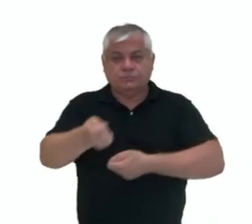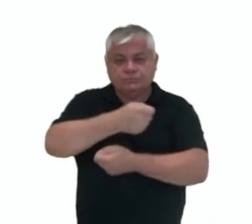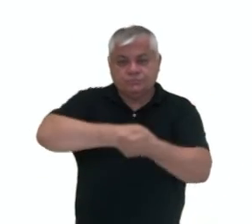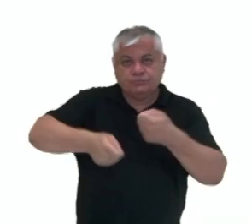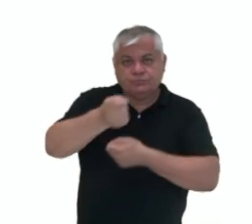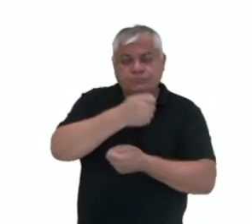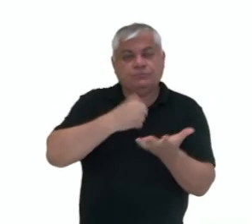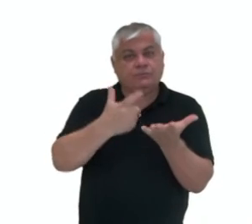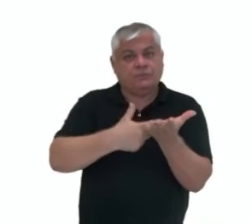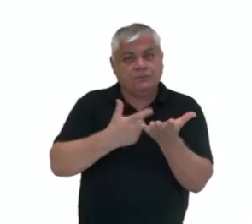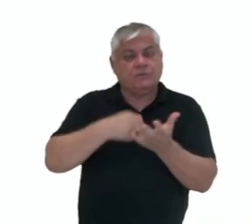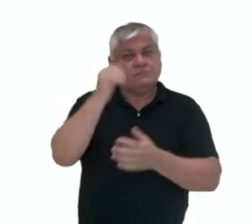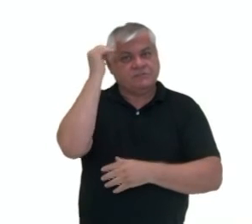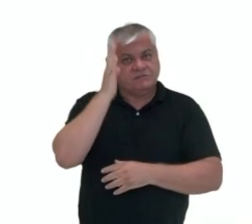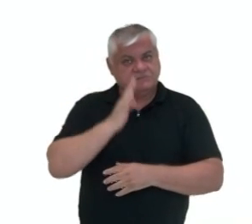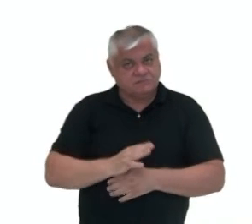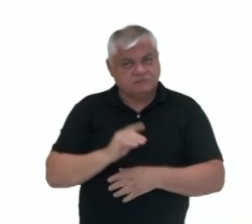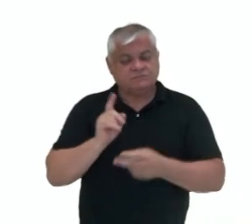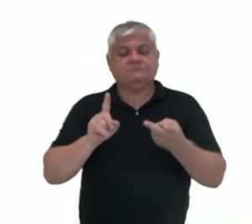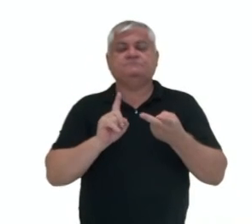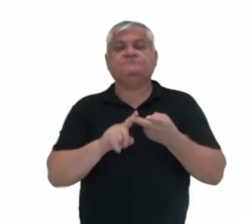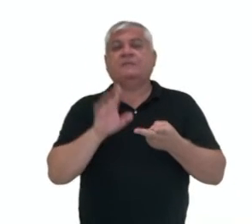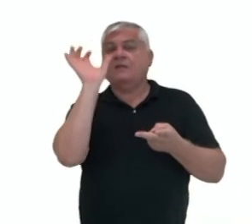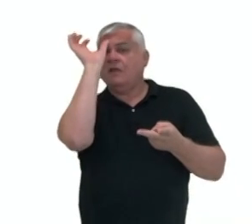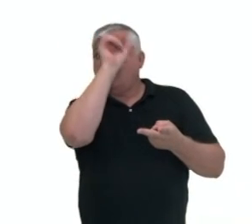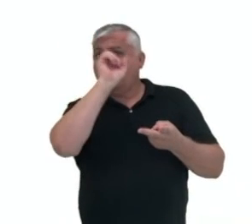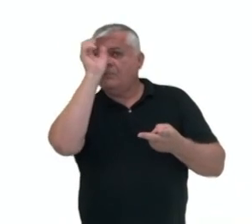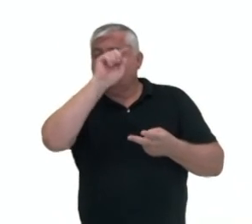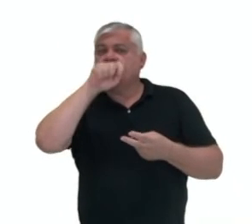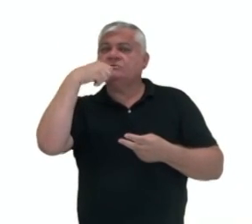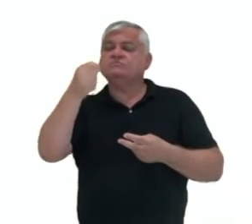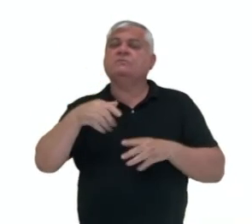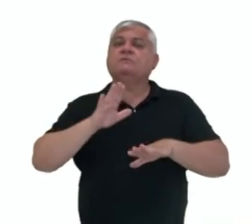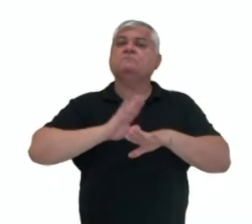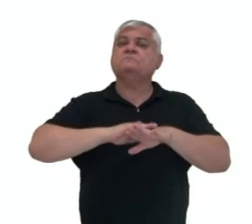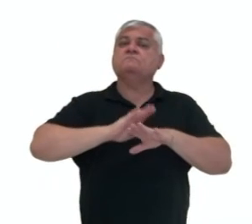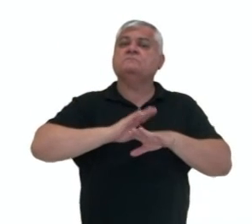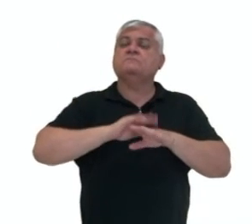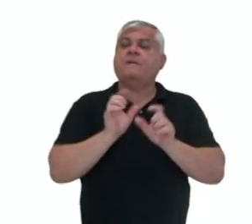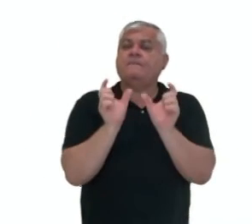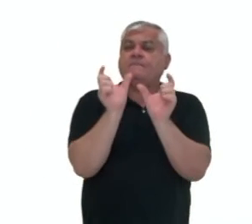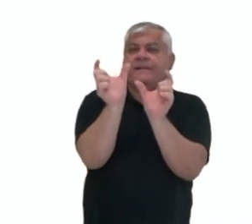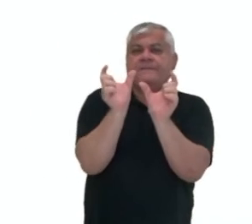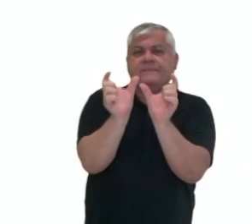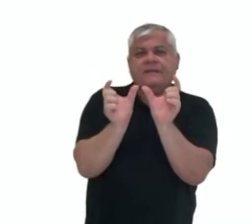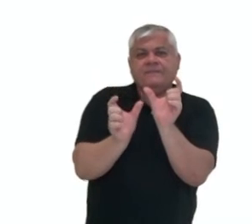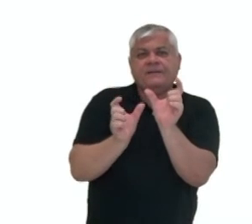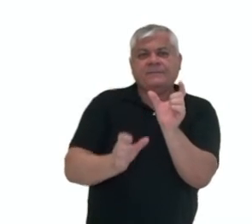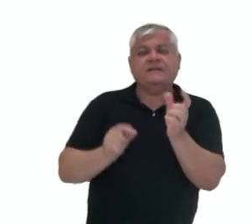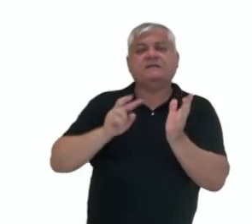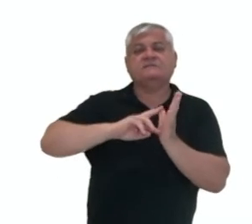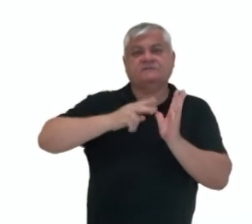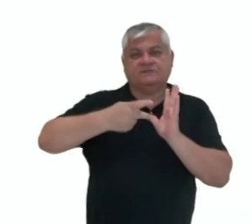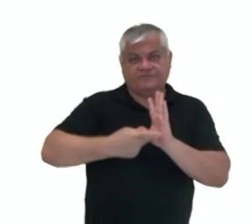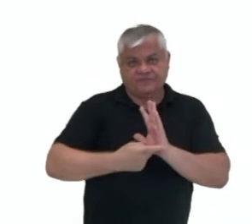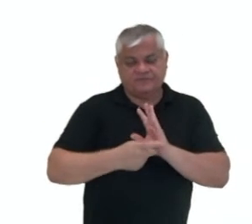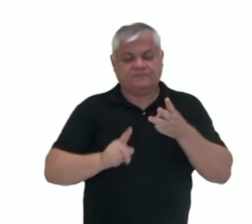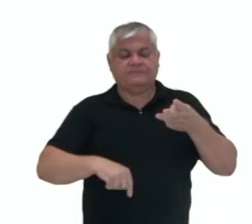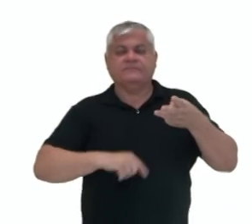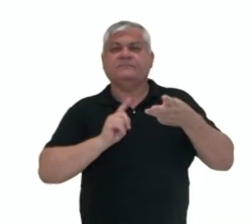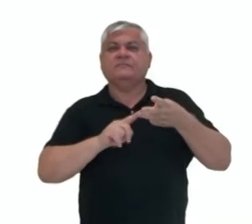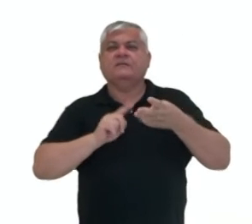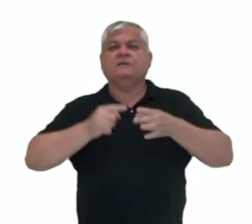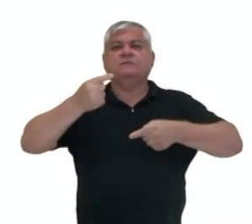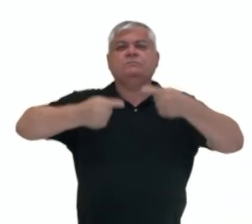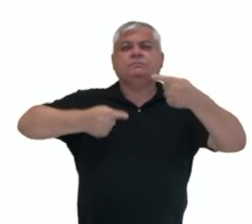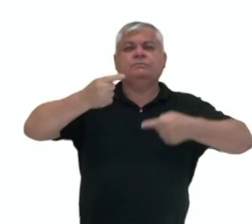do livro. Aprendemos um pouco mais sobre o sentido produzido por algumas palavras no texto. Debatemos sobre os